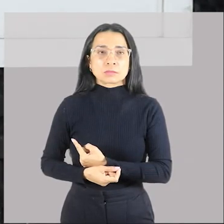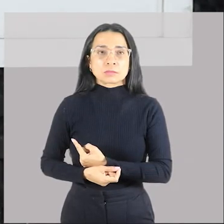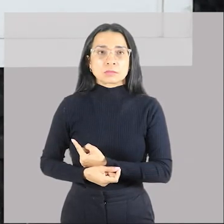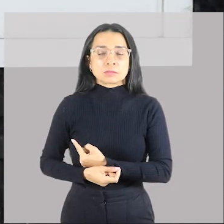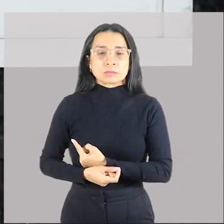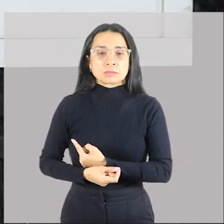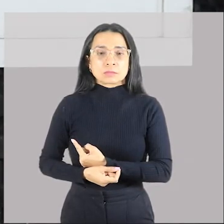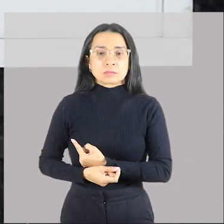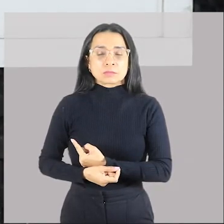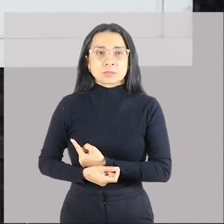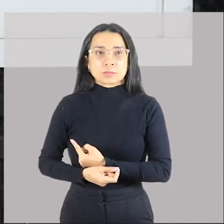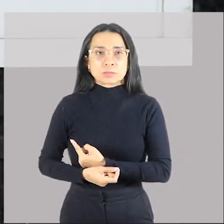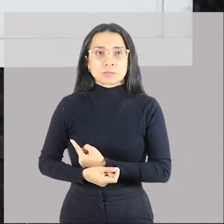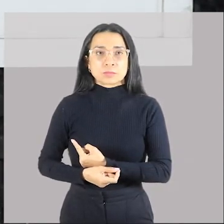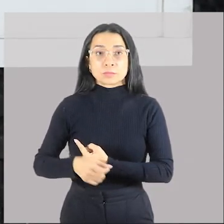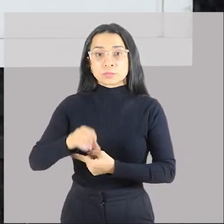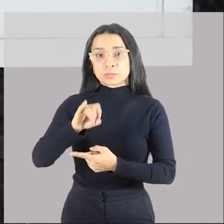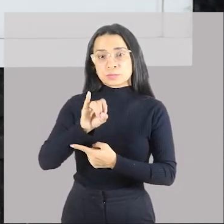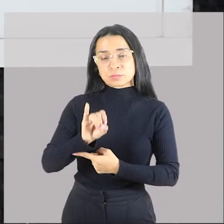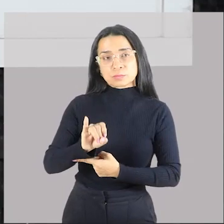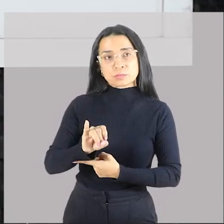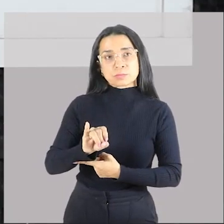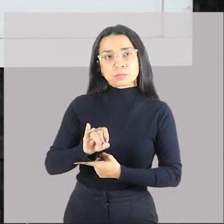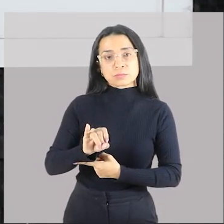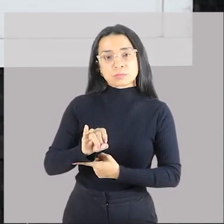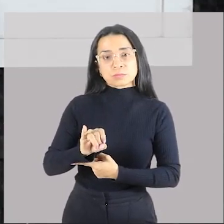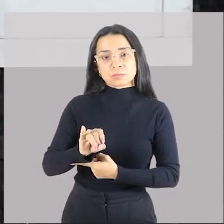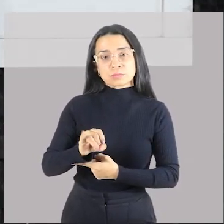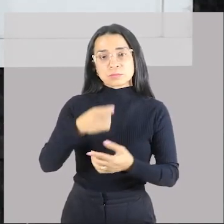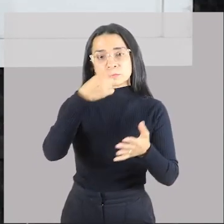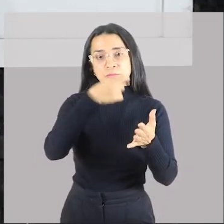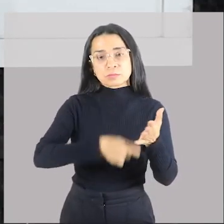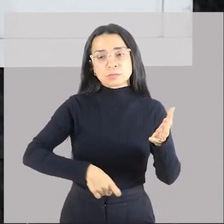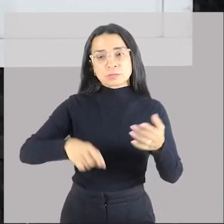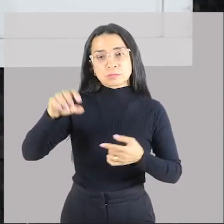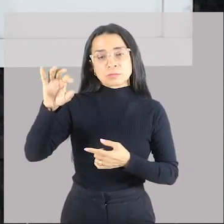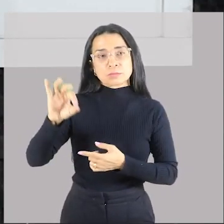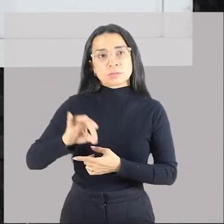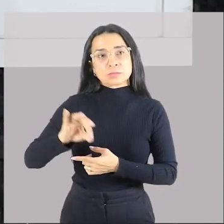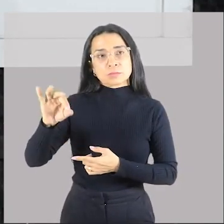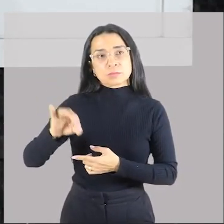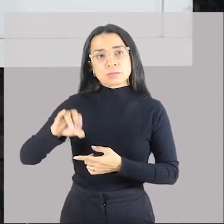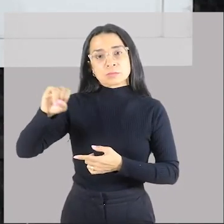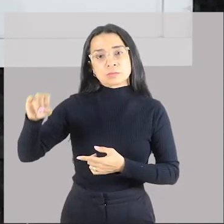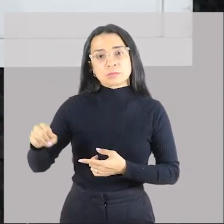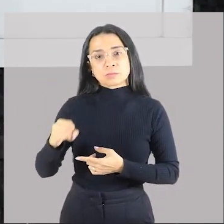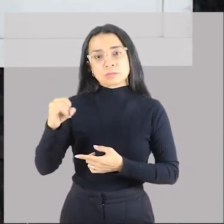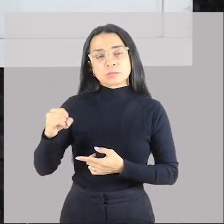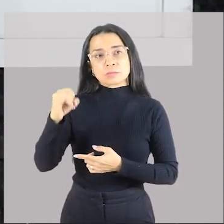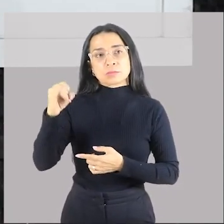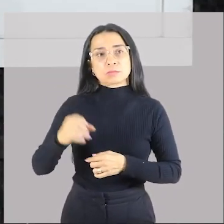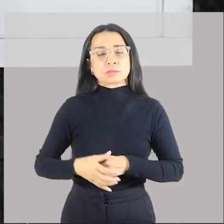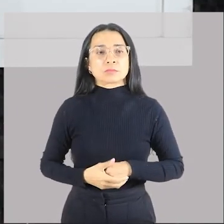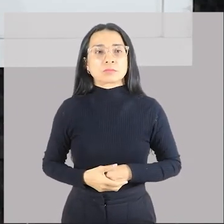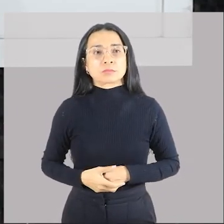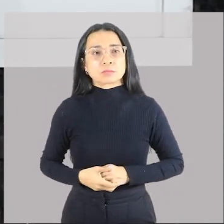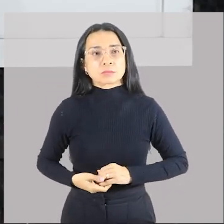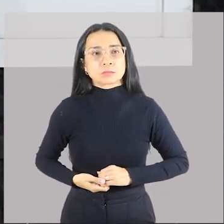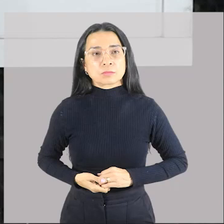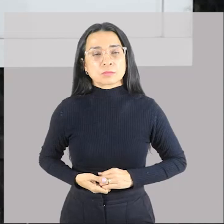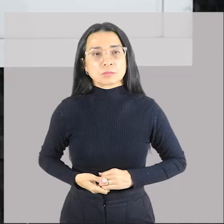certo? O I é nossa taxa de juros. É a nossa taxa de juros.